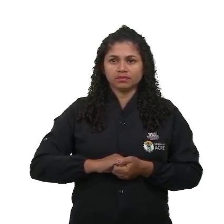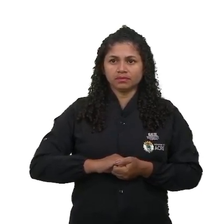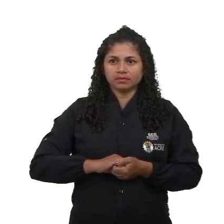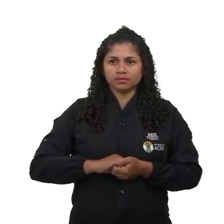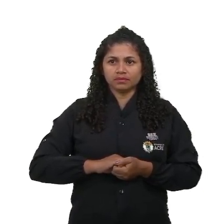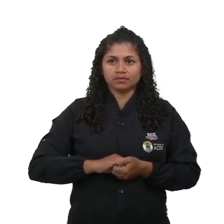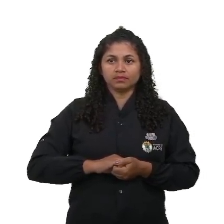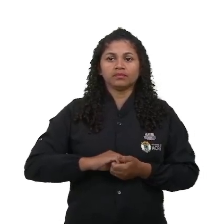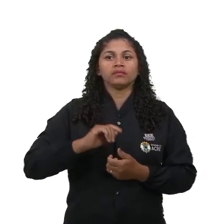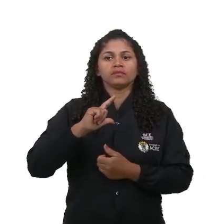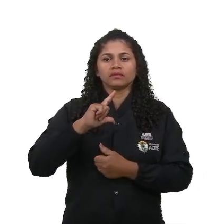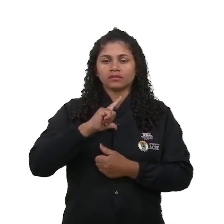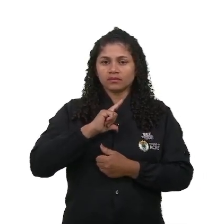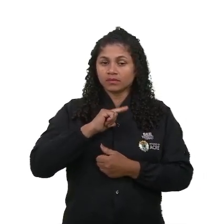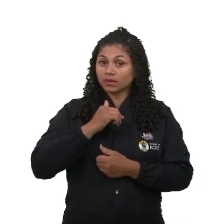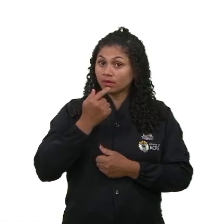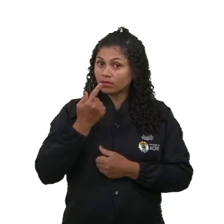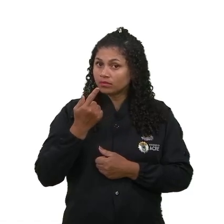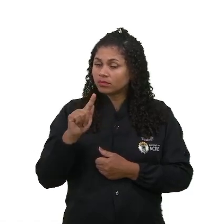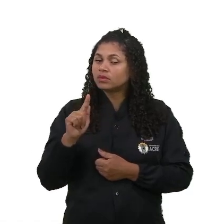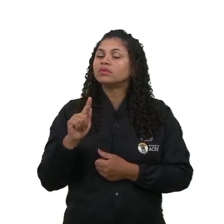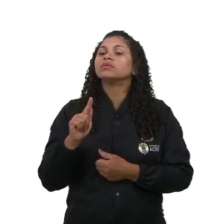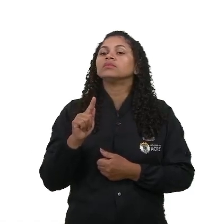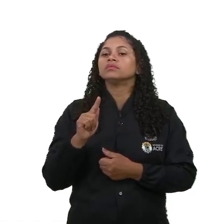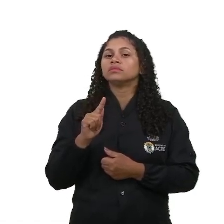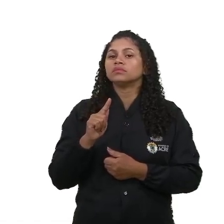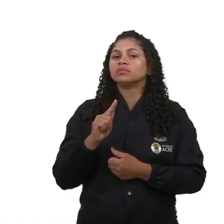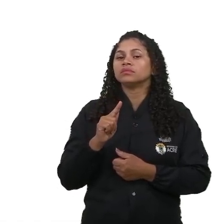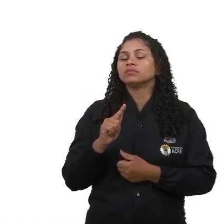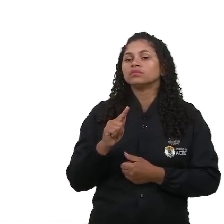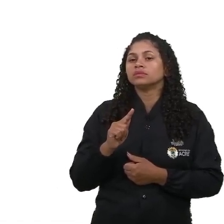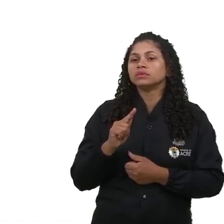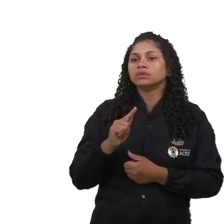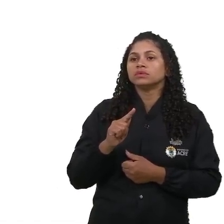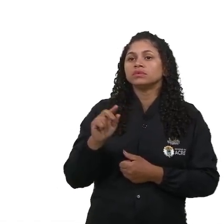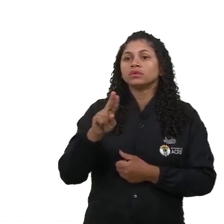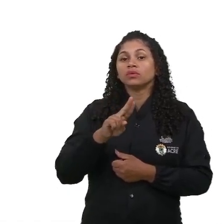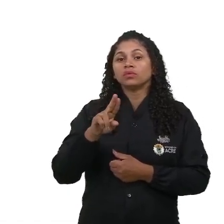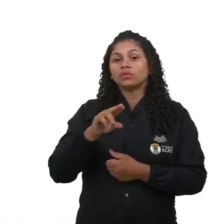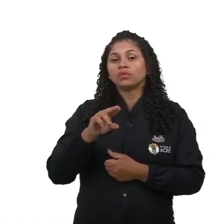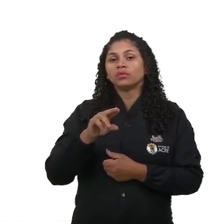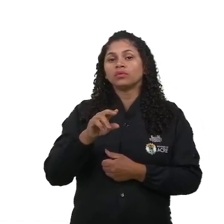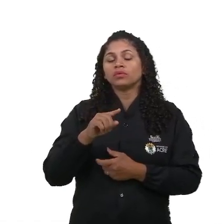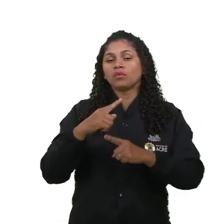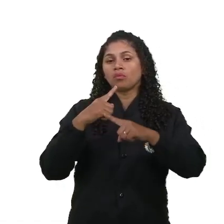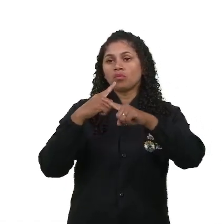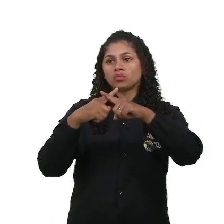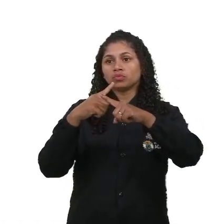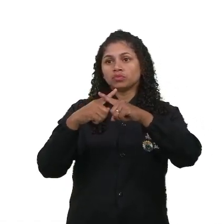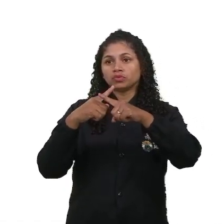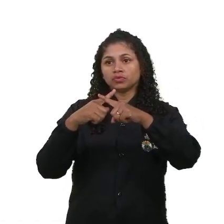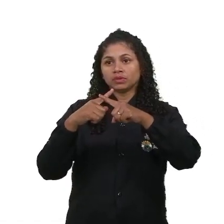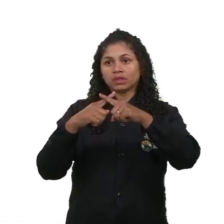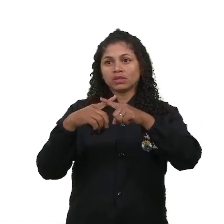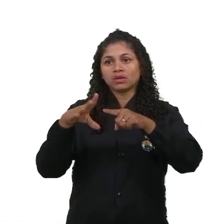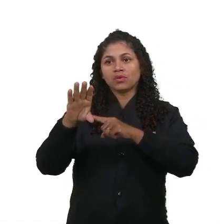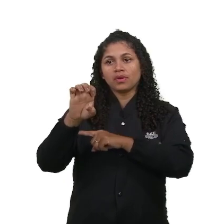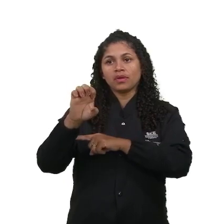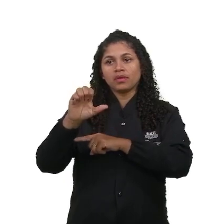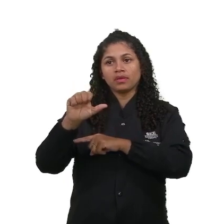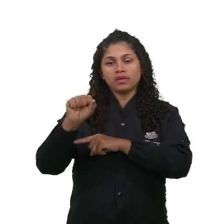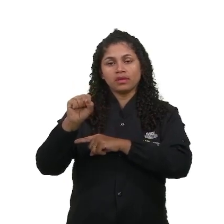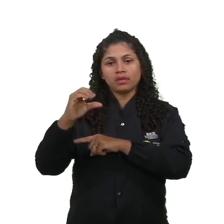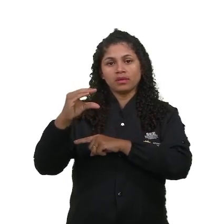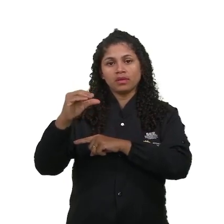Nós temos também uma outra operação com vetores que é chamada multiplicação por escalar. E ela tem a